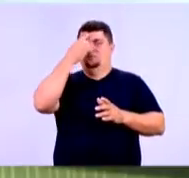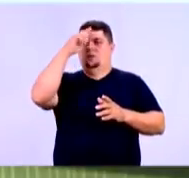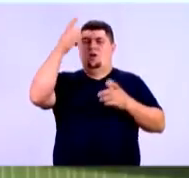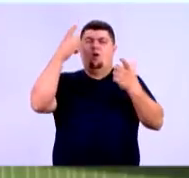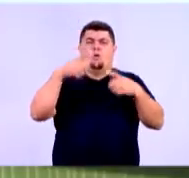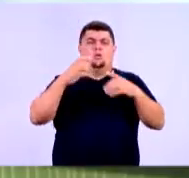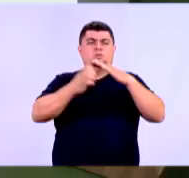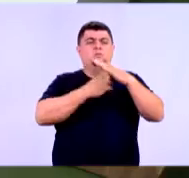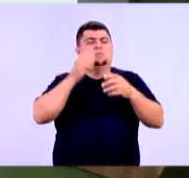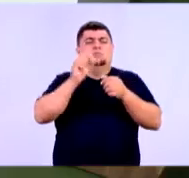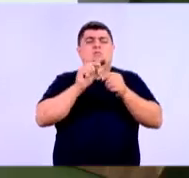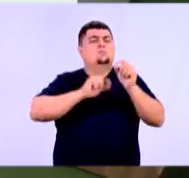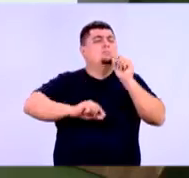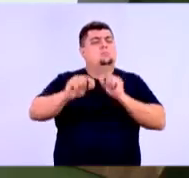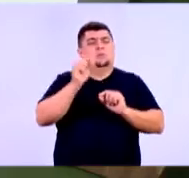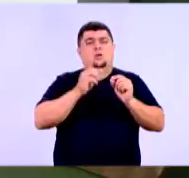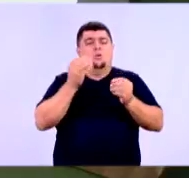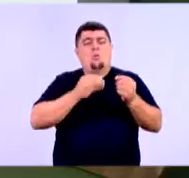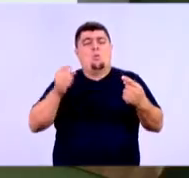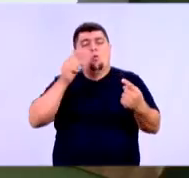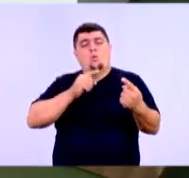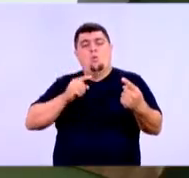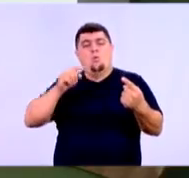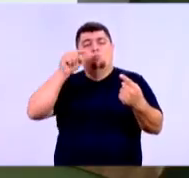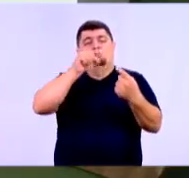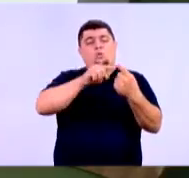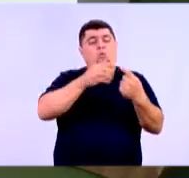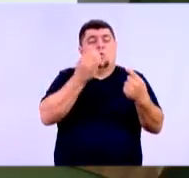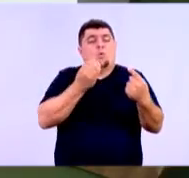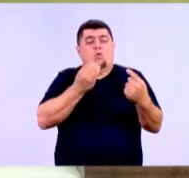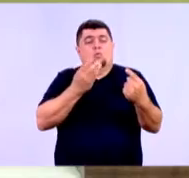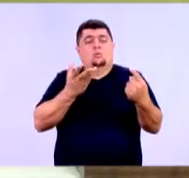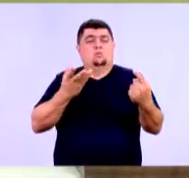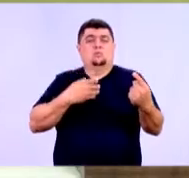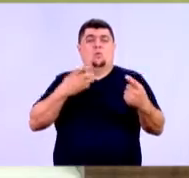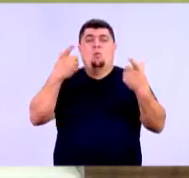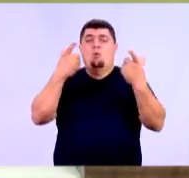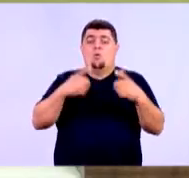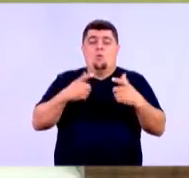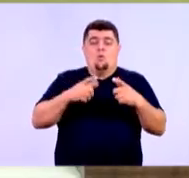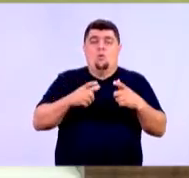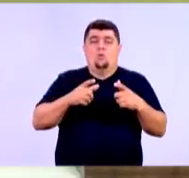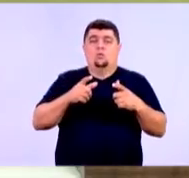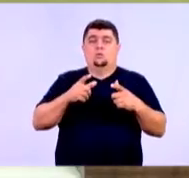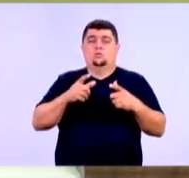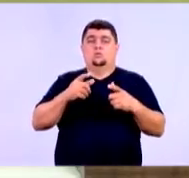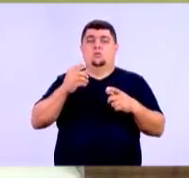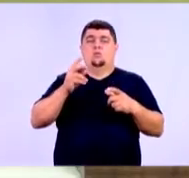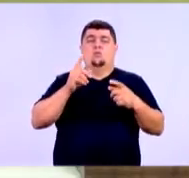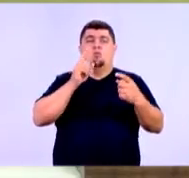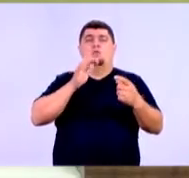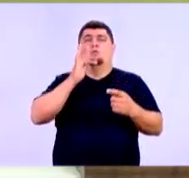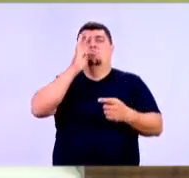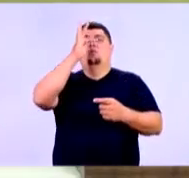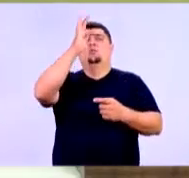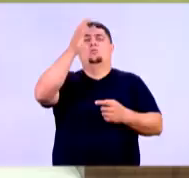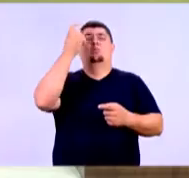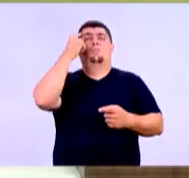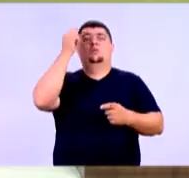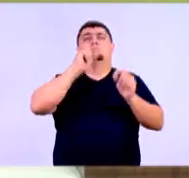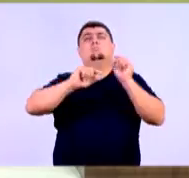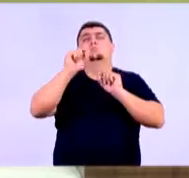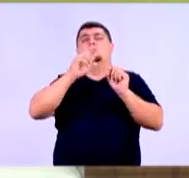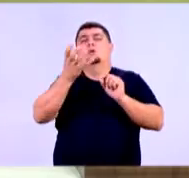empresa vai, como ela vai chegar até lá. Exatamente. Como que ela vai fazer, qual é o horizonte dessa empresa, né? O que ela almeja